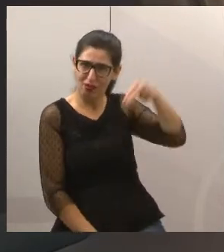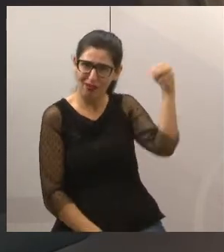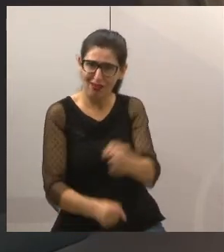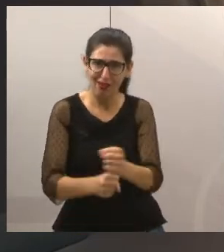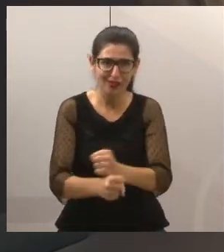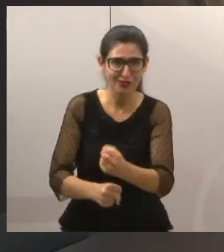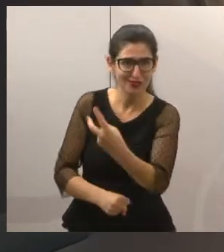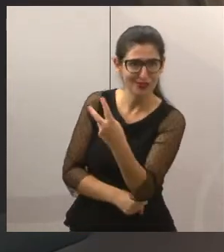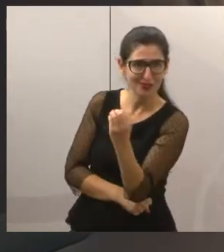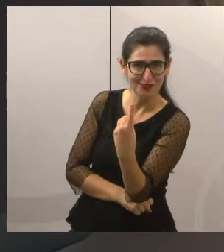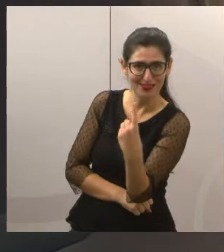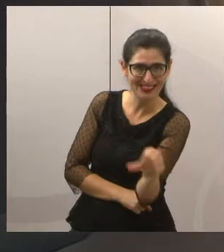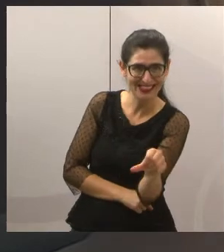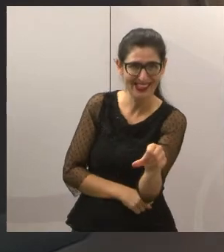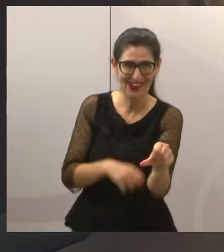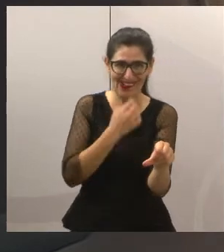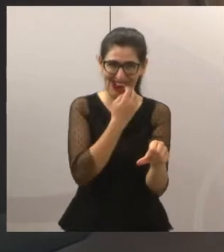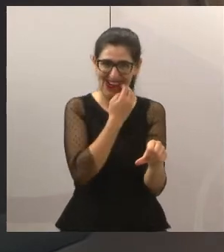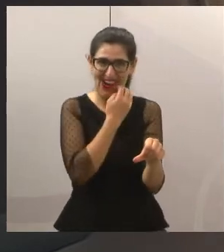19/11/2019. Tem 2/19.